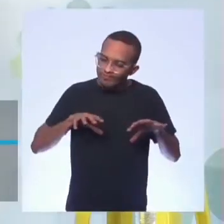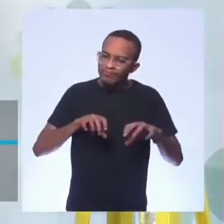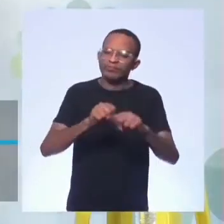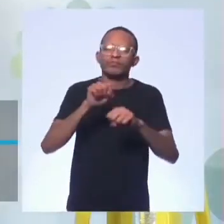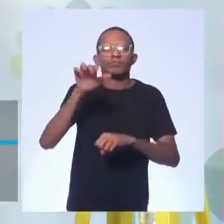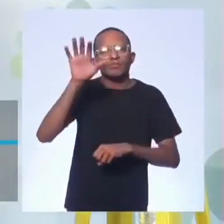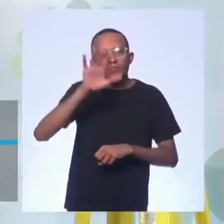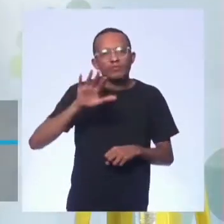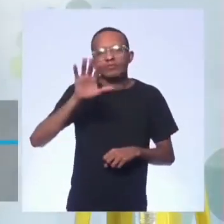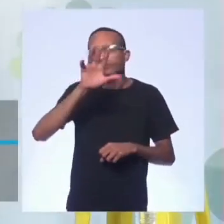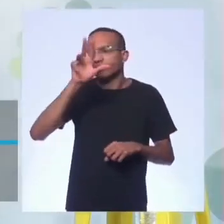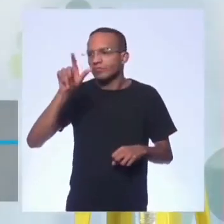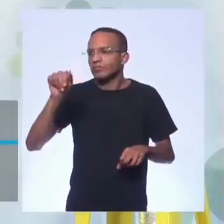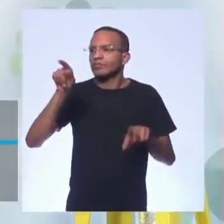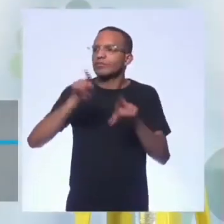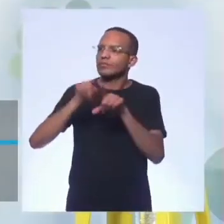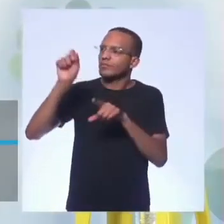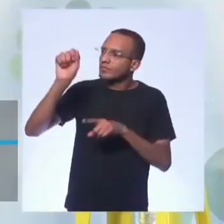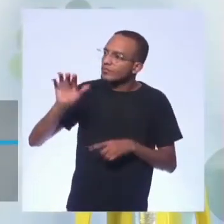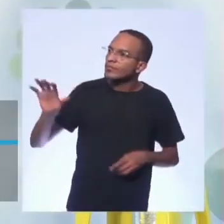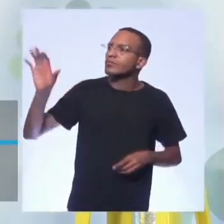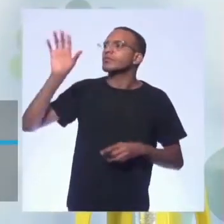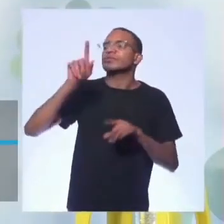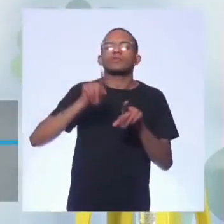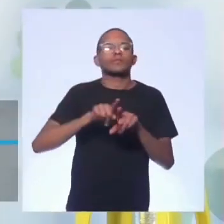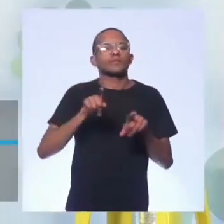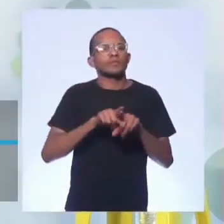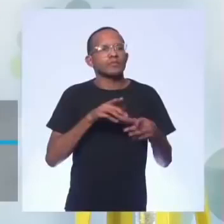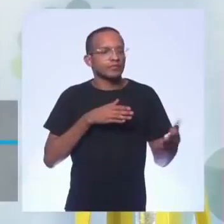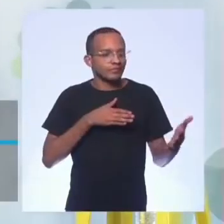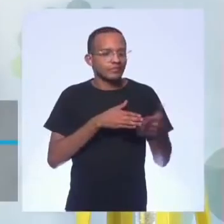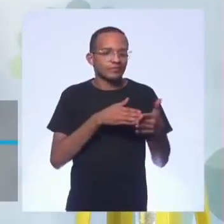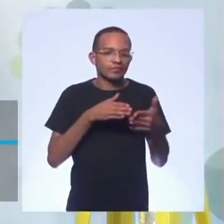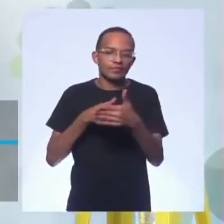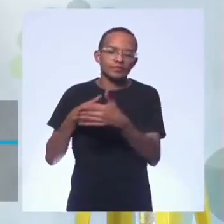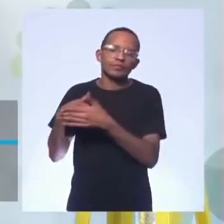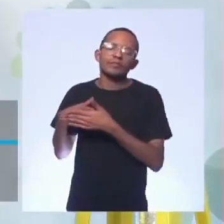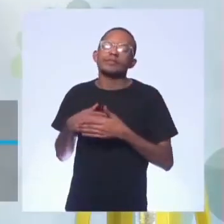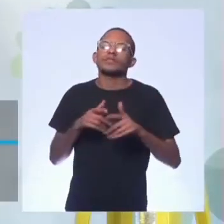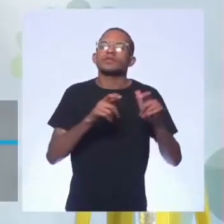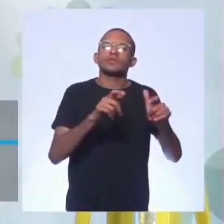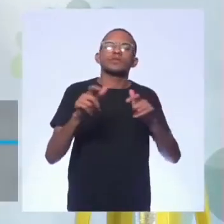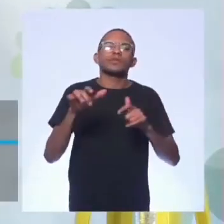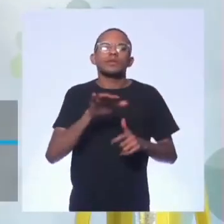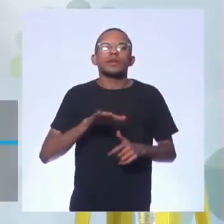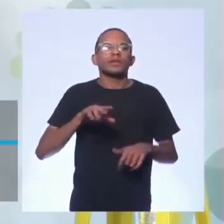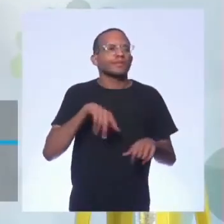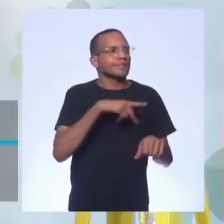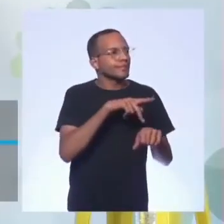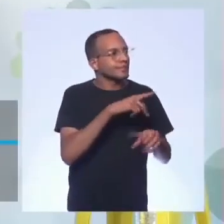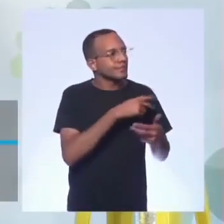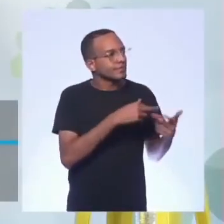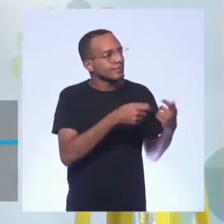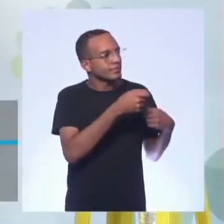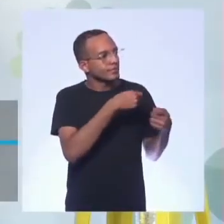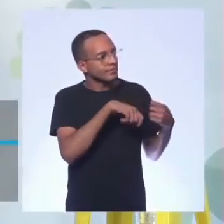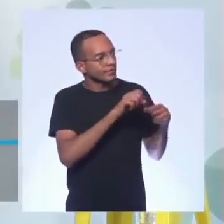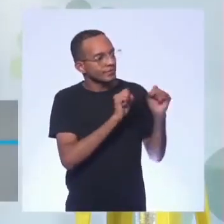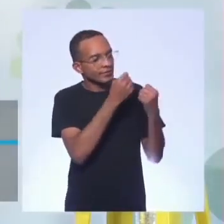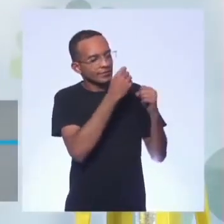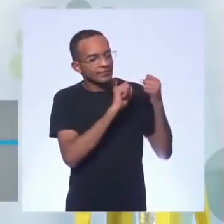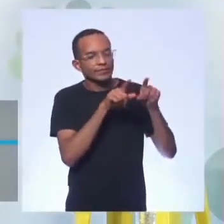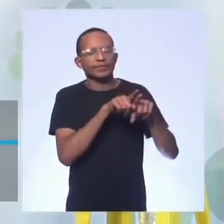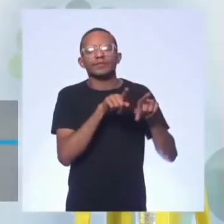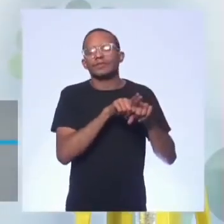colonização do continente africano e da Ásia, à delimitação de territórios que os países